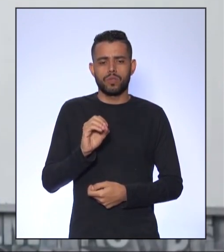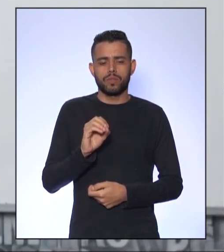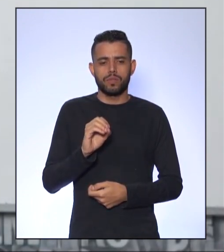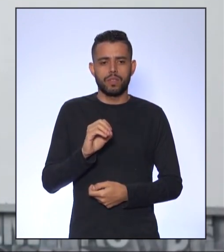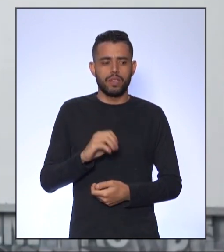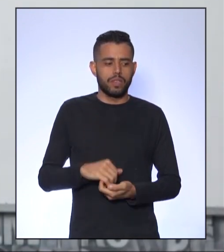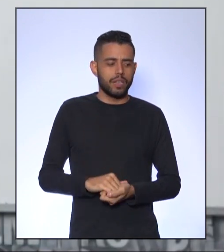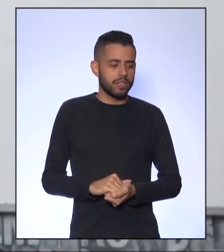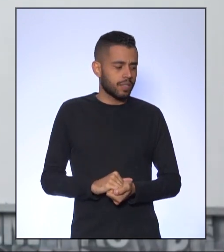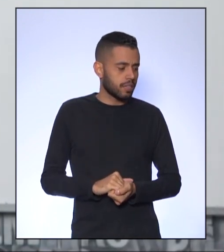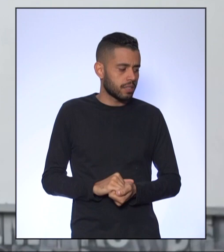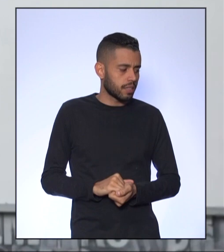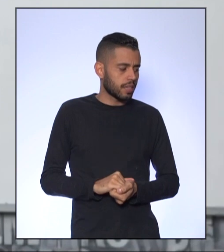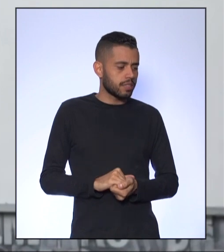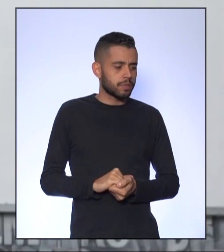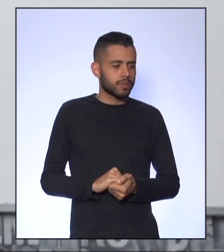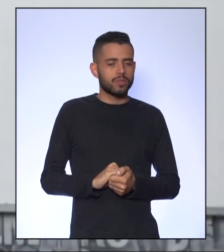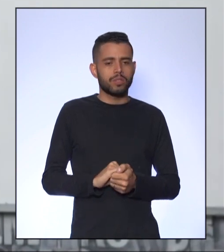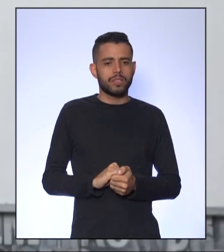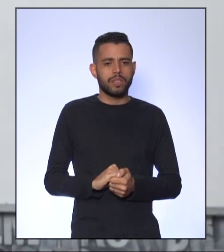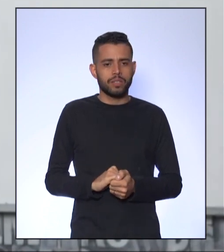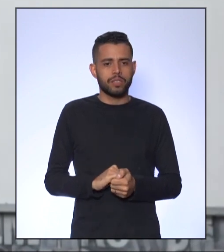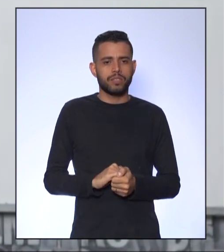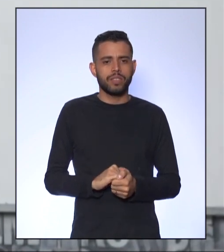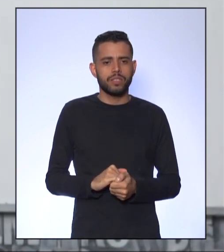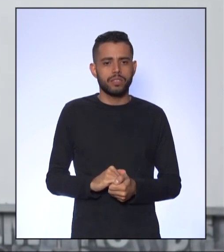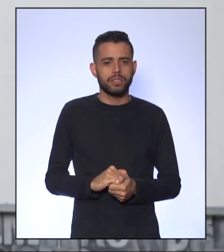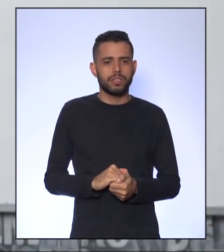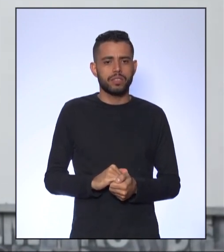você uma